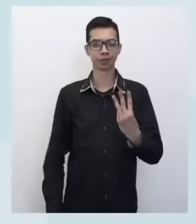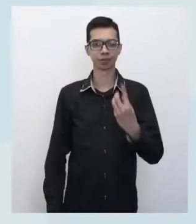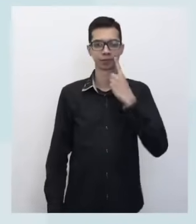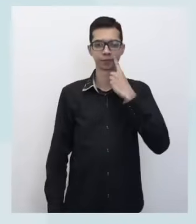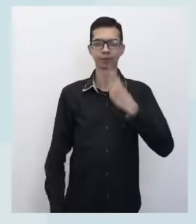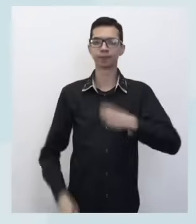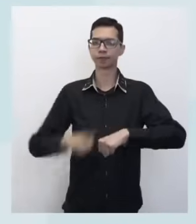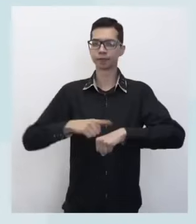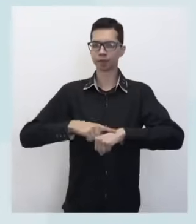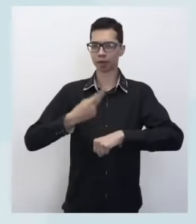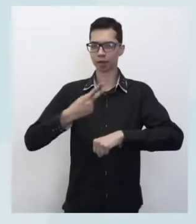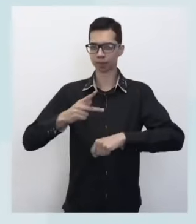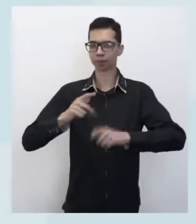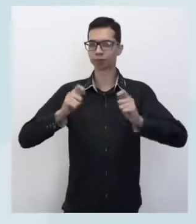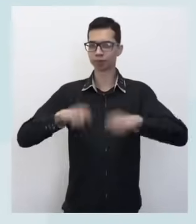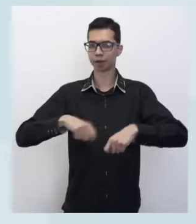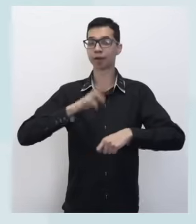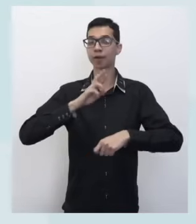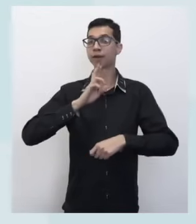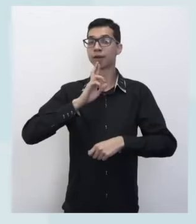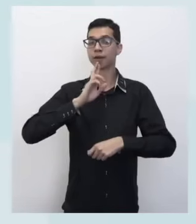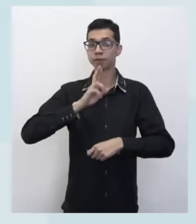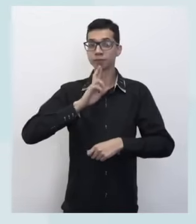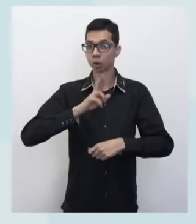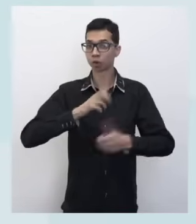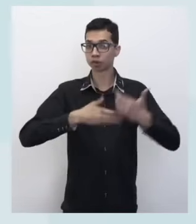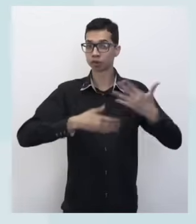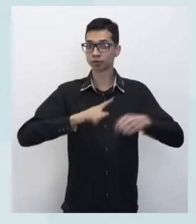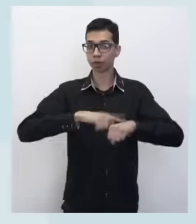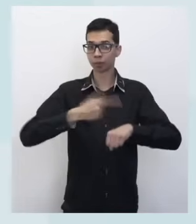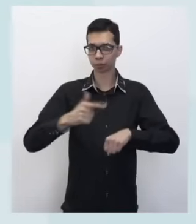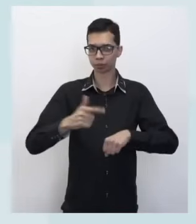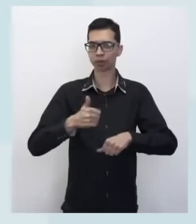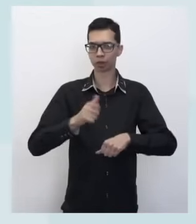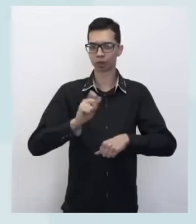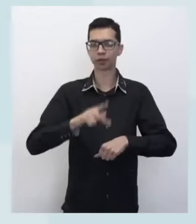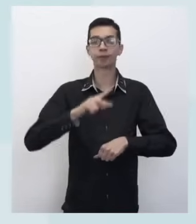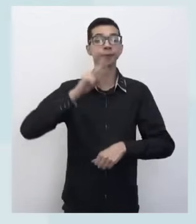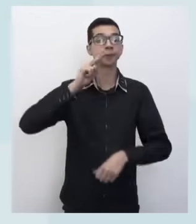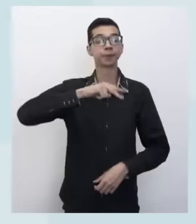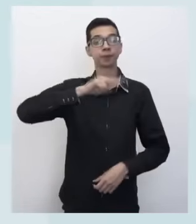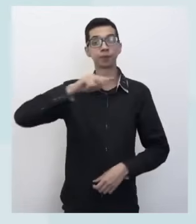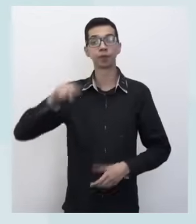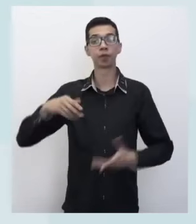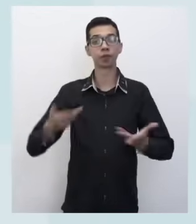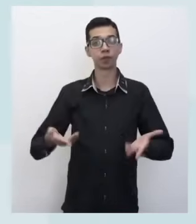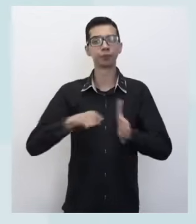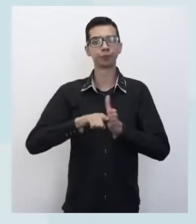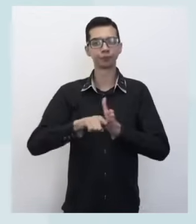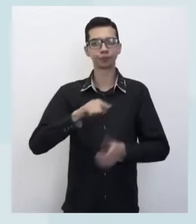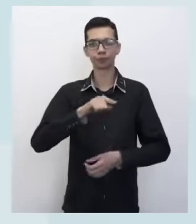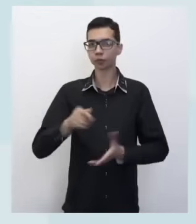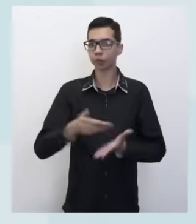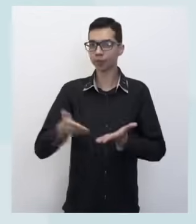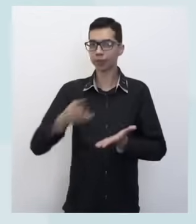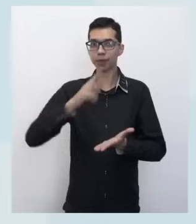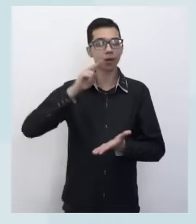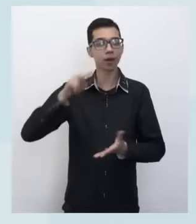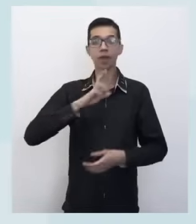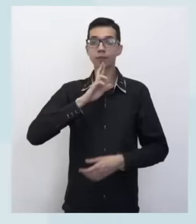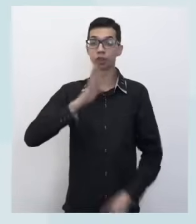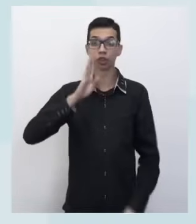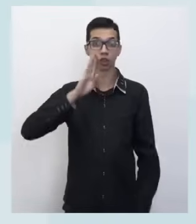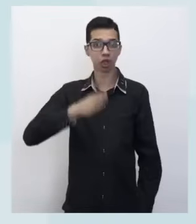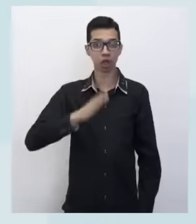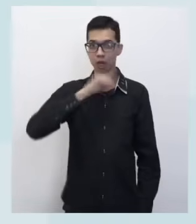respondendo direto no chat, tá? Então vamos acompanhar a leitura das questões. Já podem ir lendo aí já e respondendo direto,